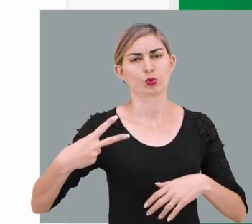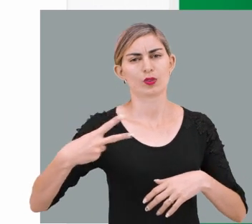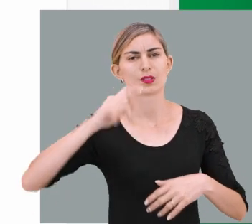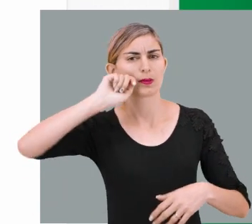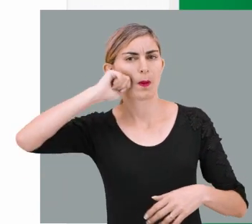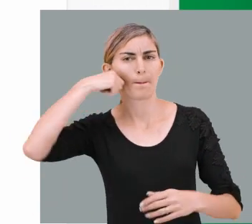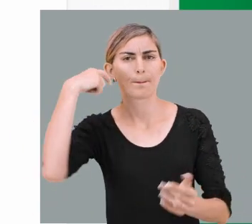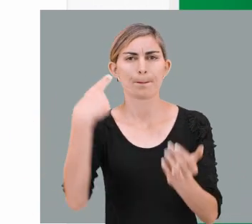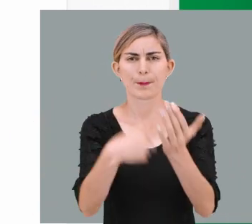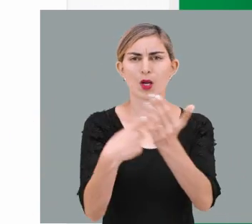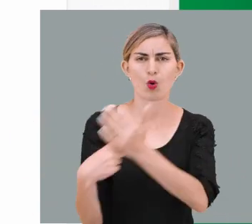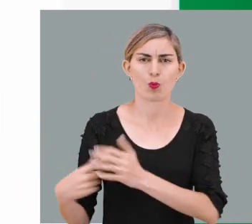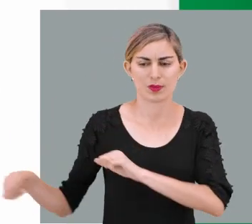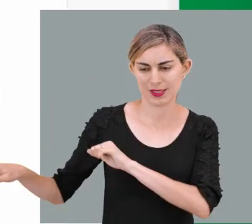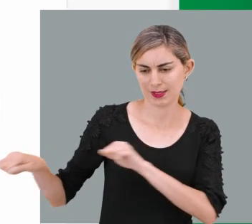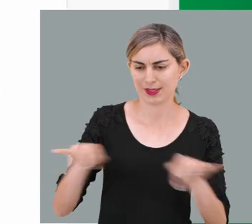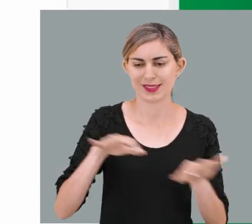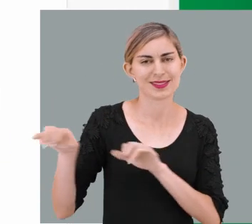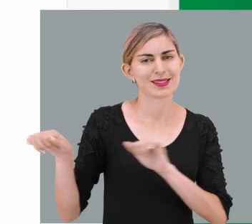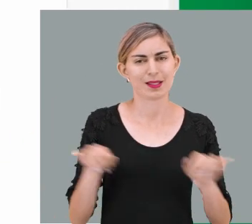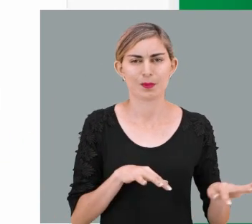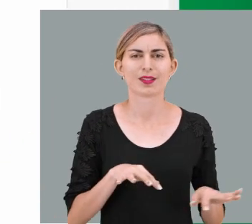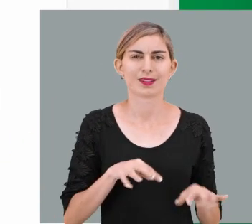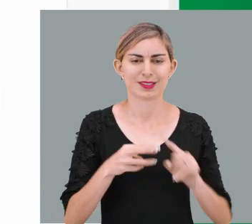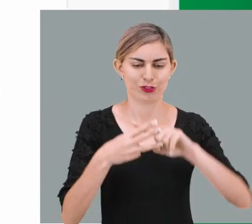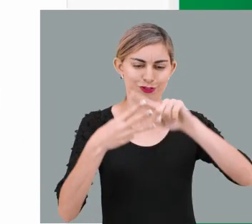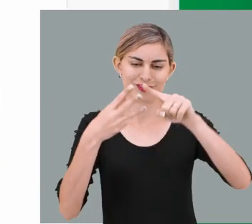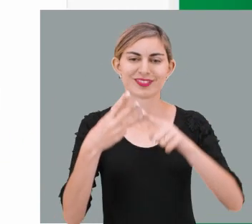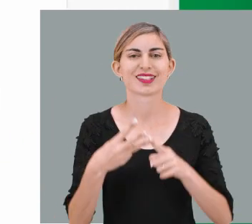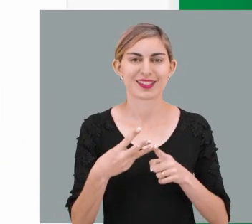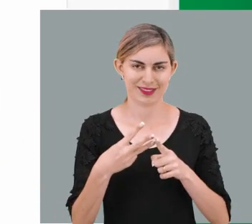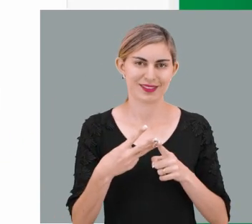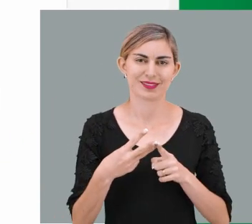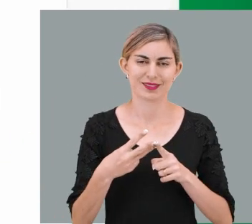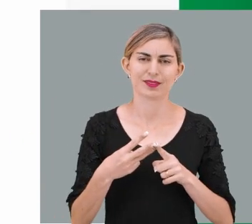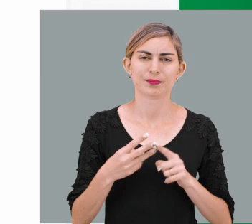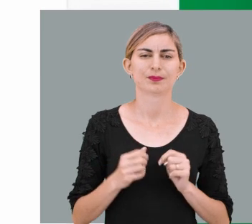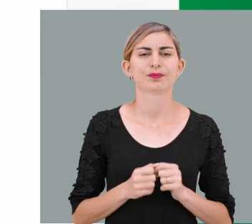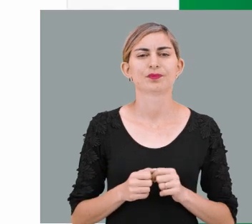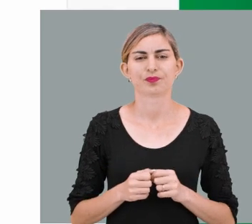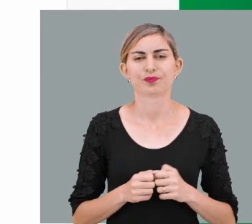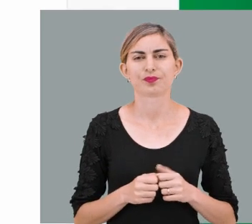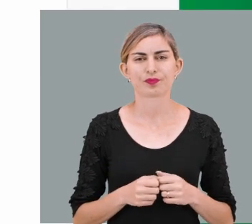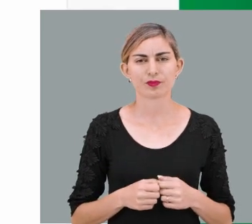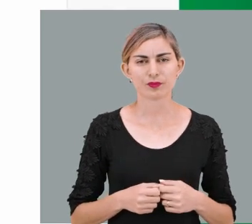842 unidades por semana, considerando os três itens do portfólio da empresa.